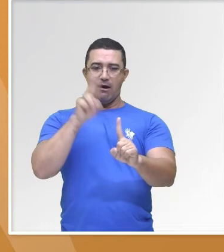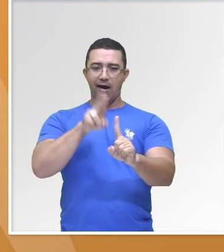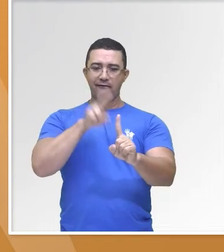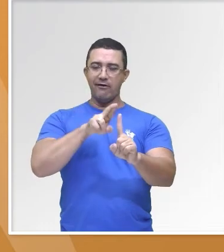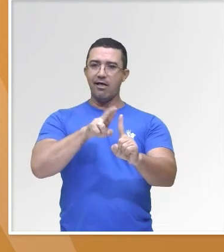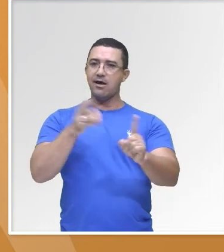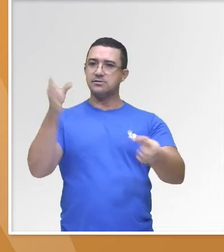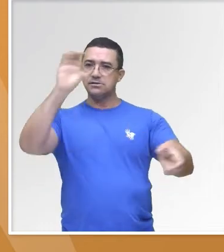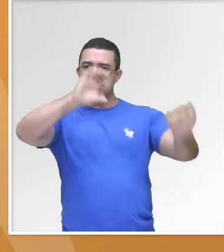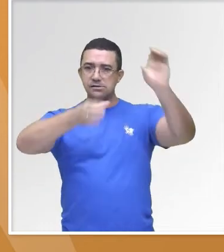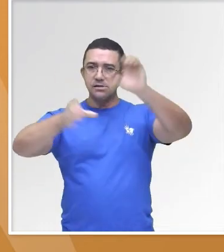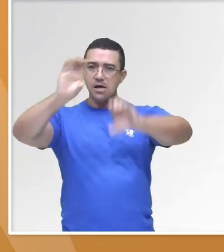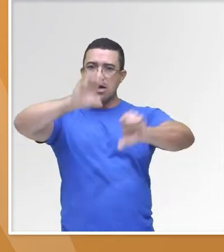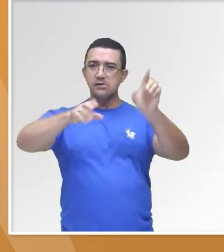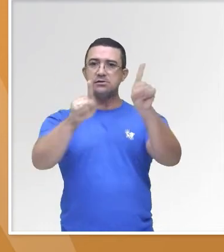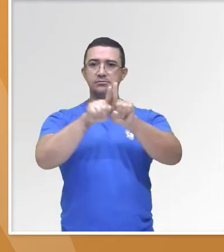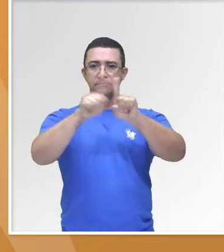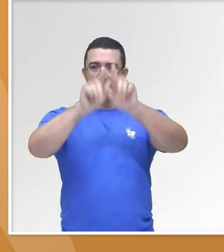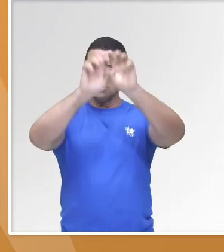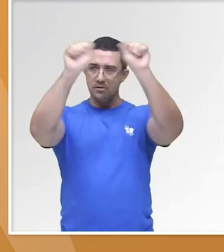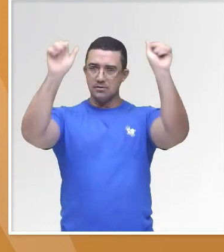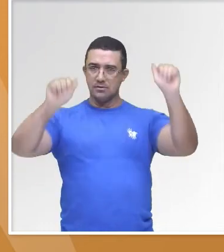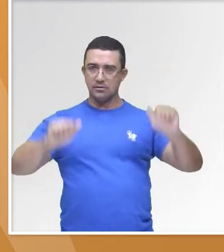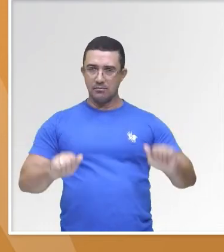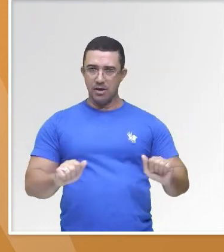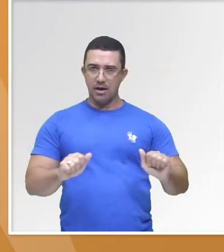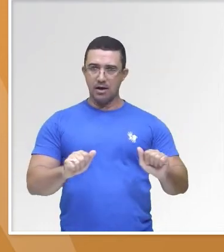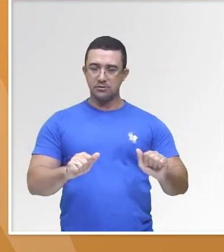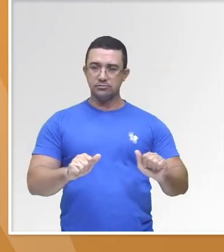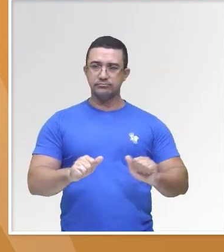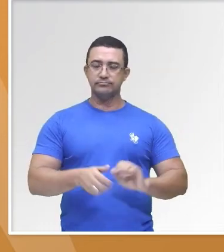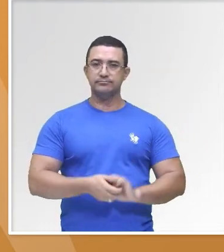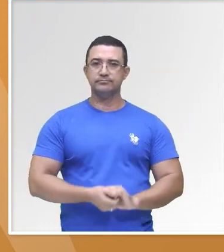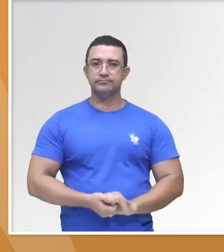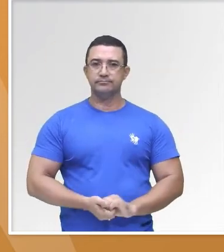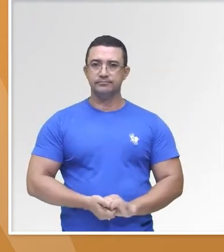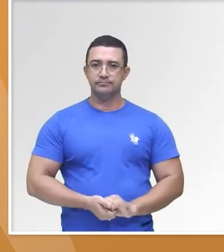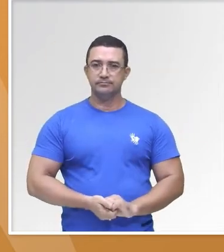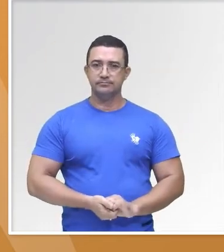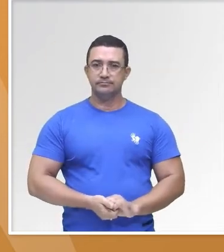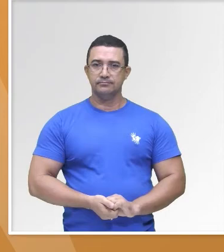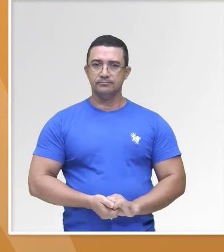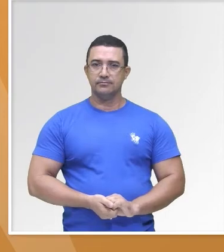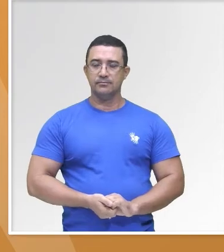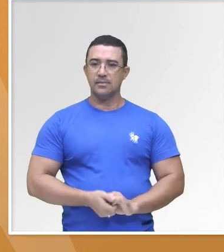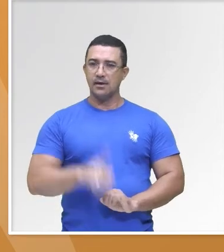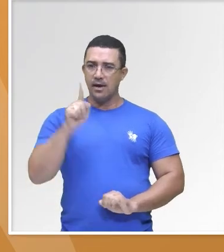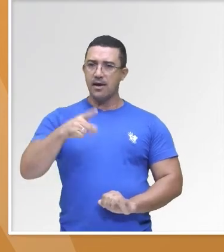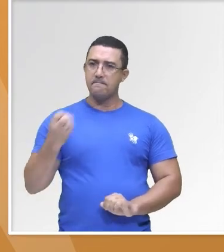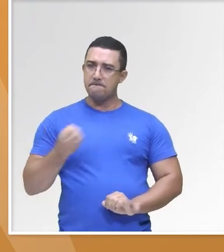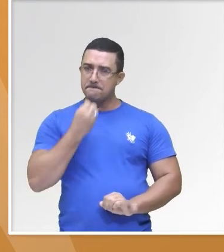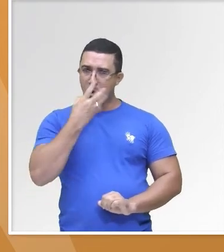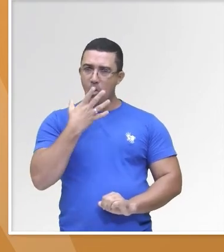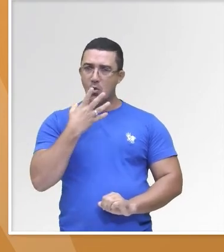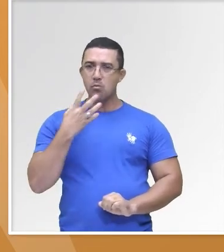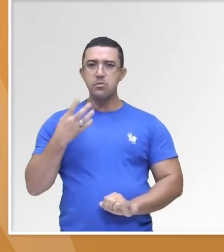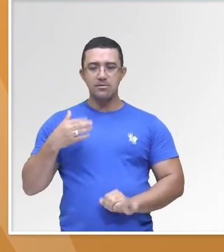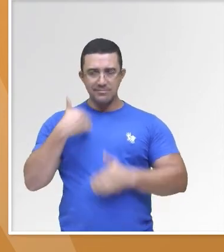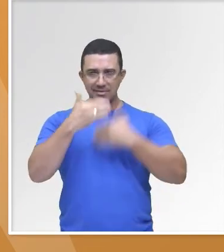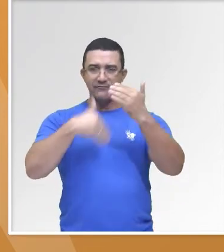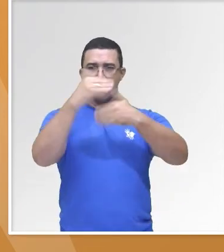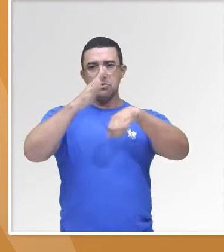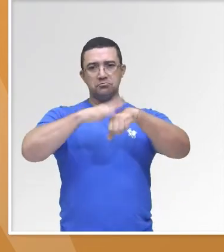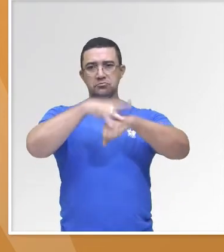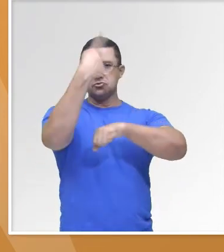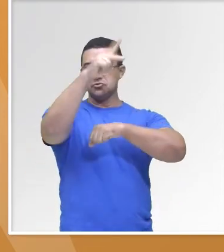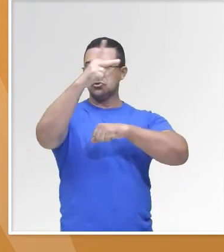arte. Então, ela começou a investir nesses dois pontos primordiais para o desenvolvimento de seu país. E, mais uma vez, é a